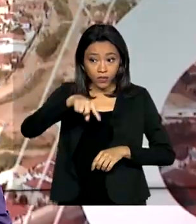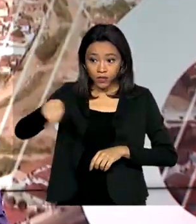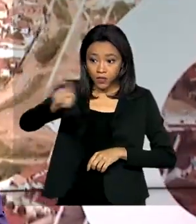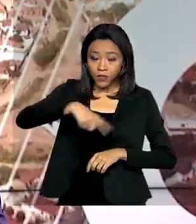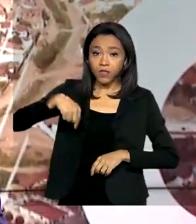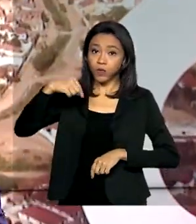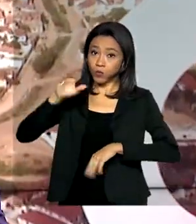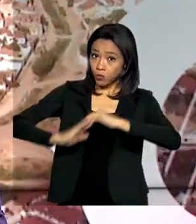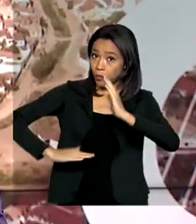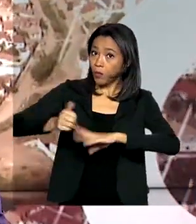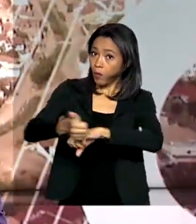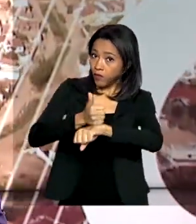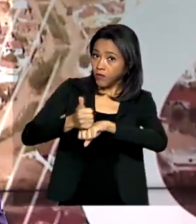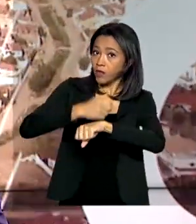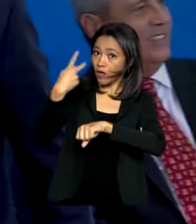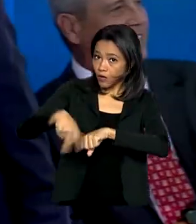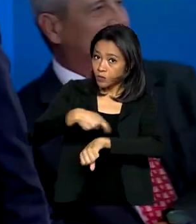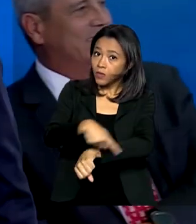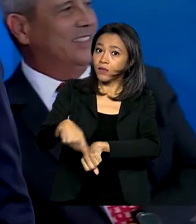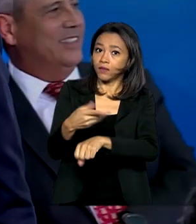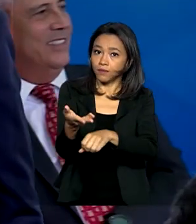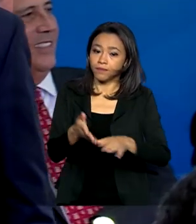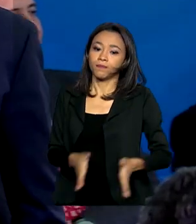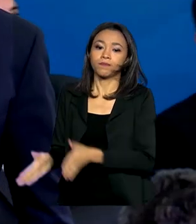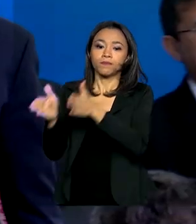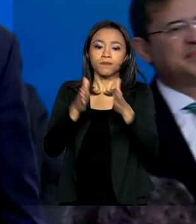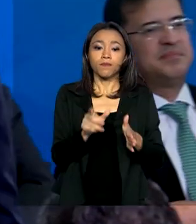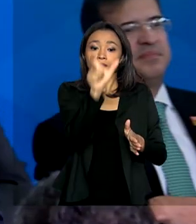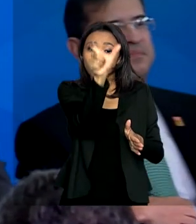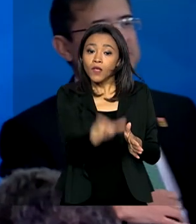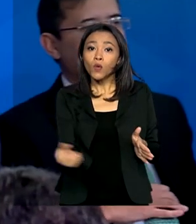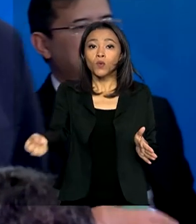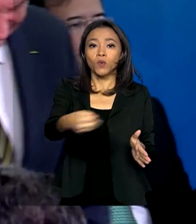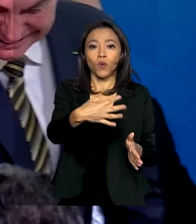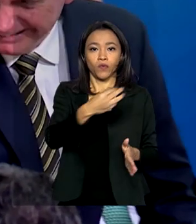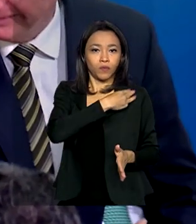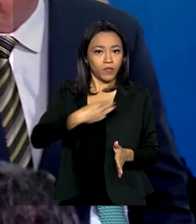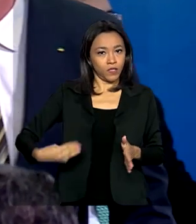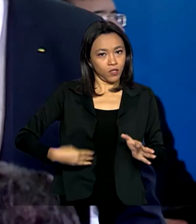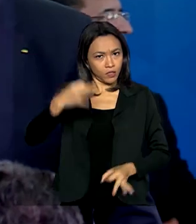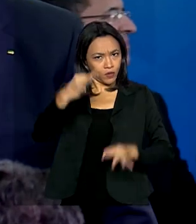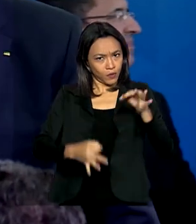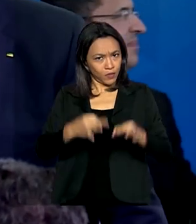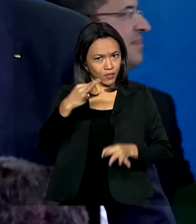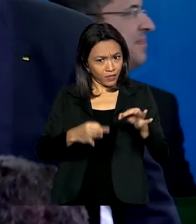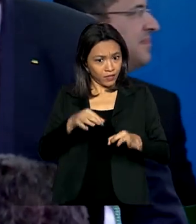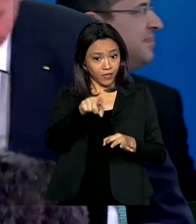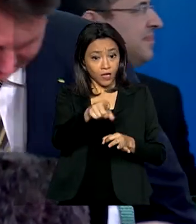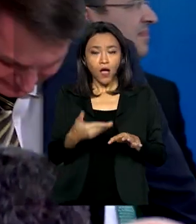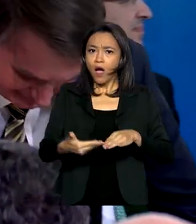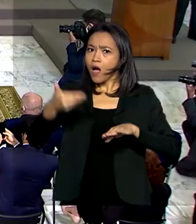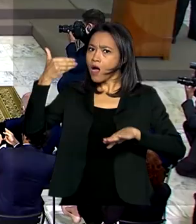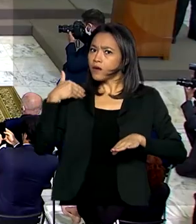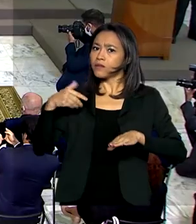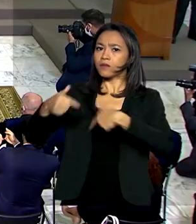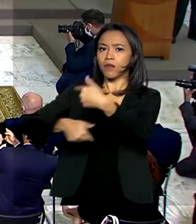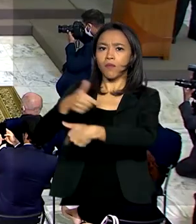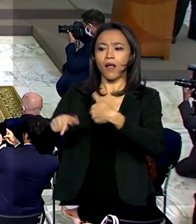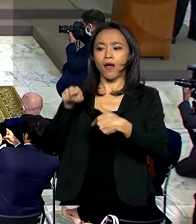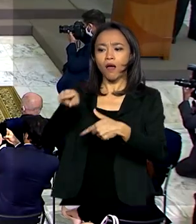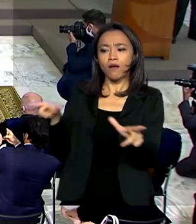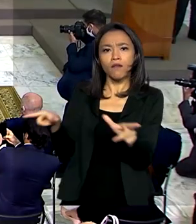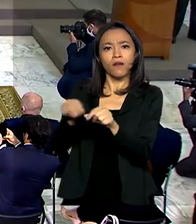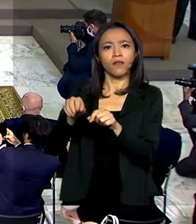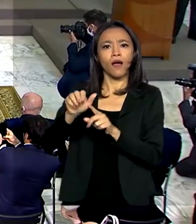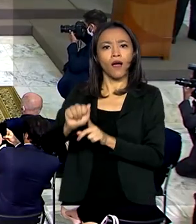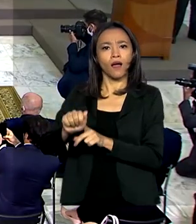segurança do país. O novo ministro da Justiça, André Mendonça, ocupava o cargo de advogado-geral da União desde o início do